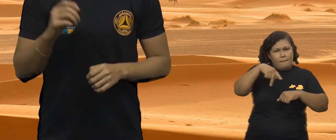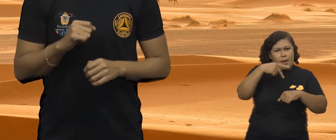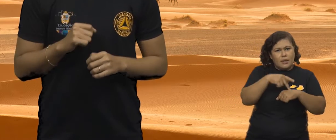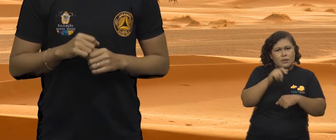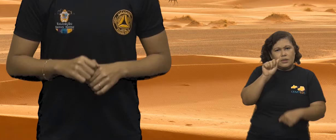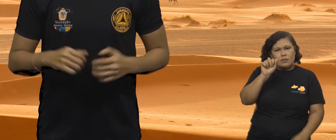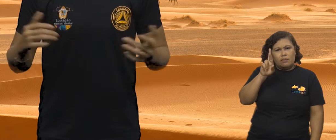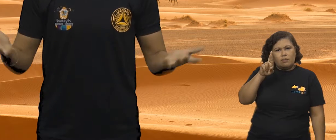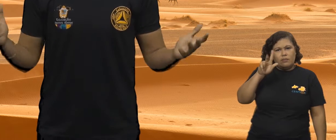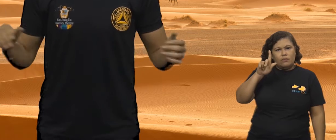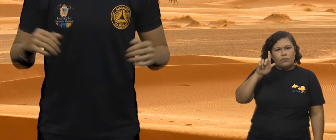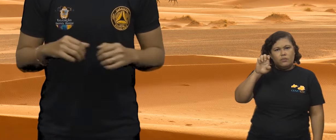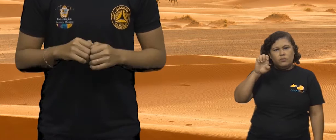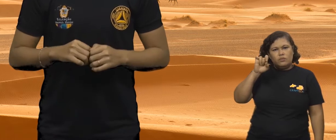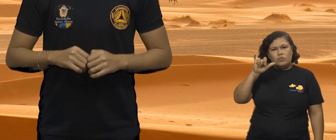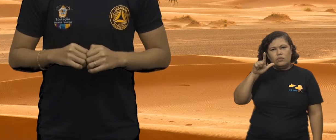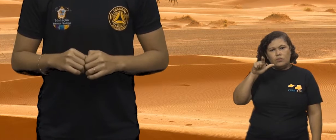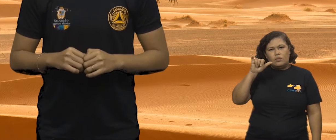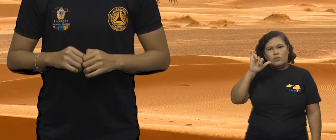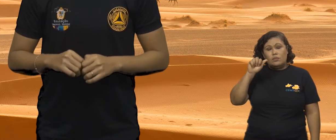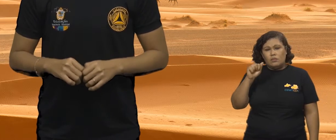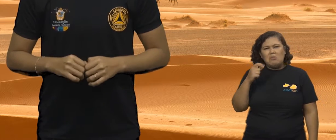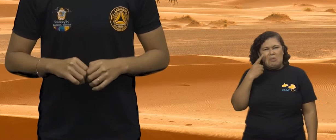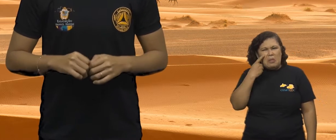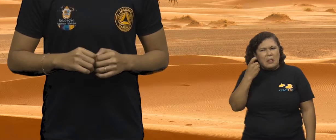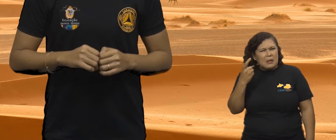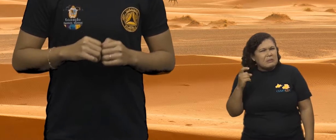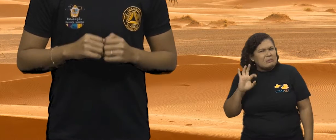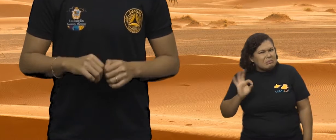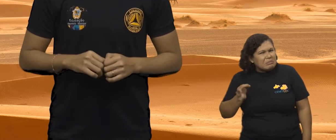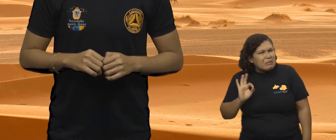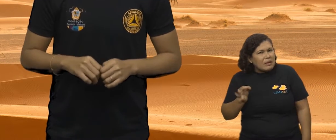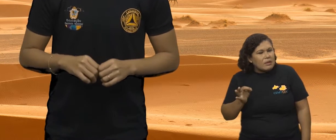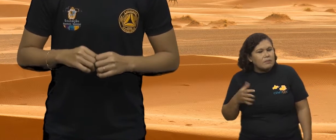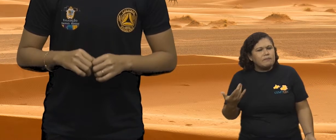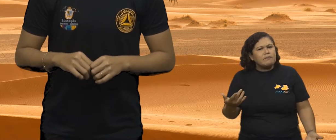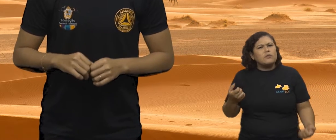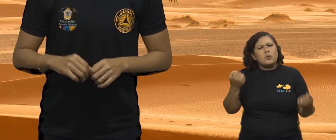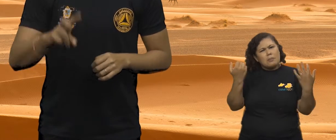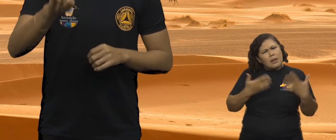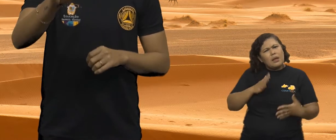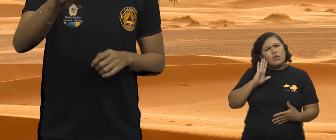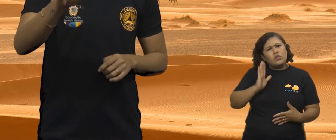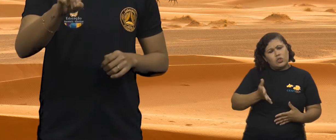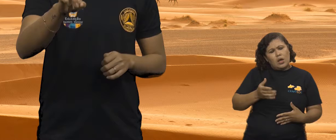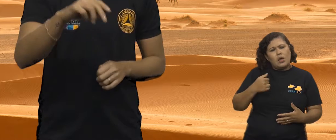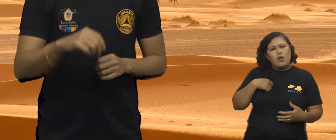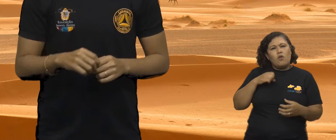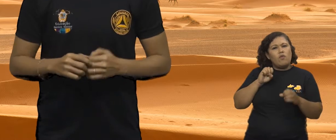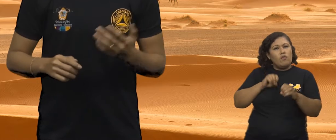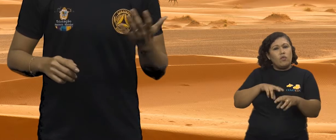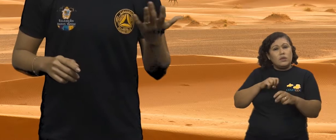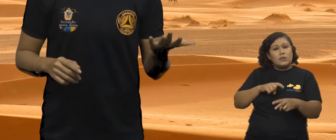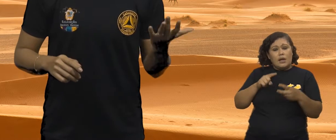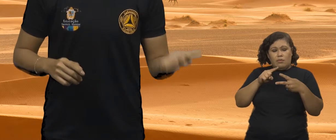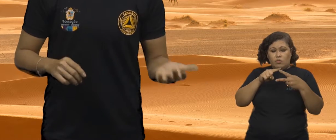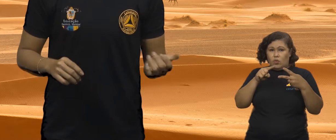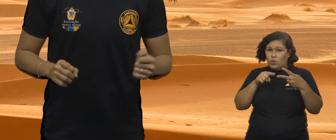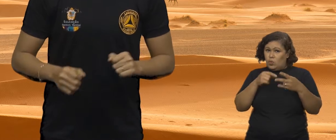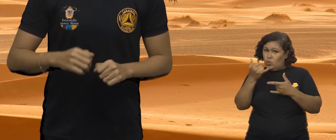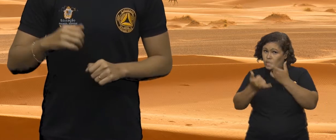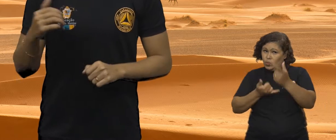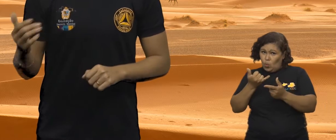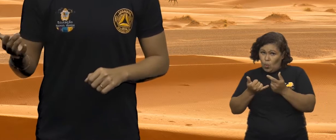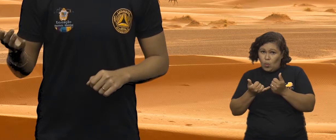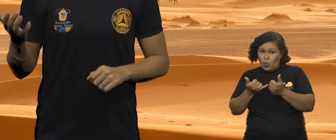os Seychelles. Olha que interessante, não é, turma? E como eu falei para vocês que iremos falar de 2 jogos, um de matriz